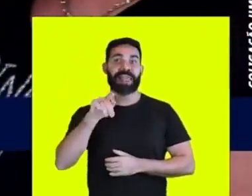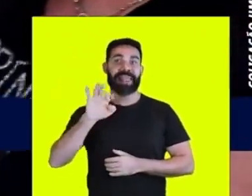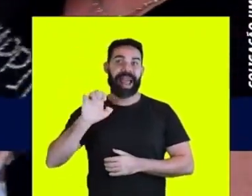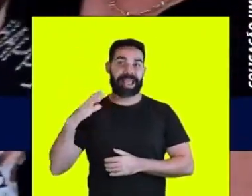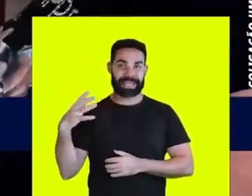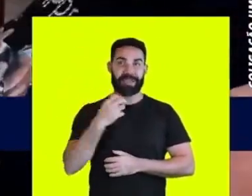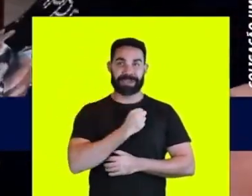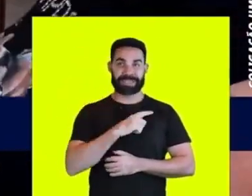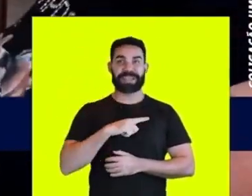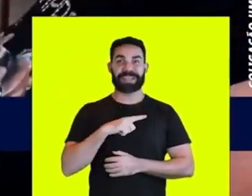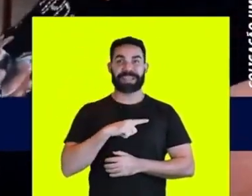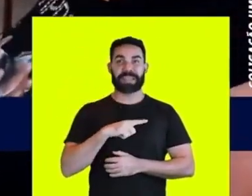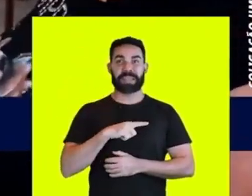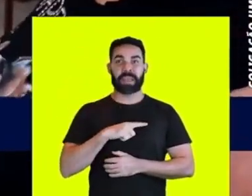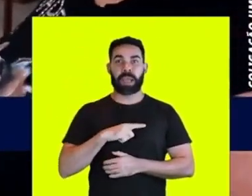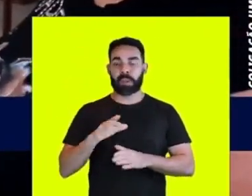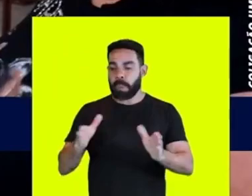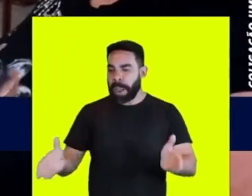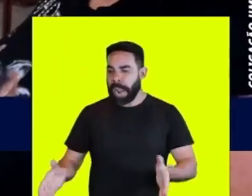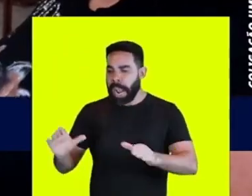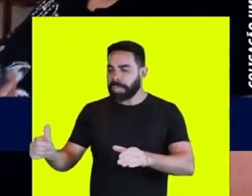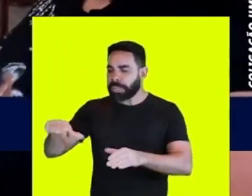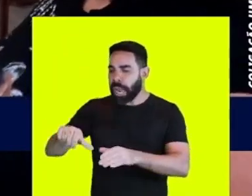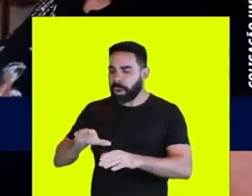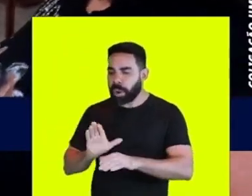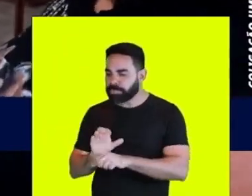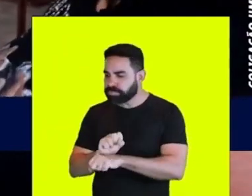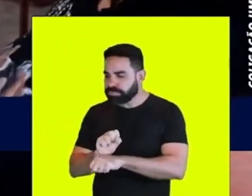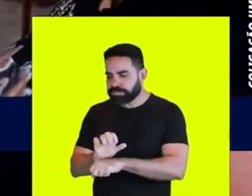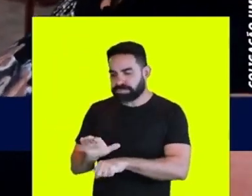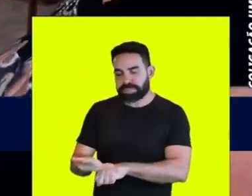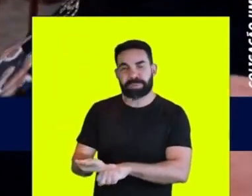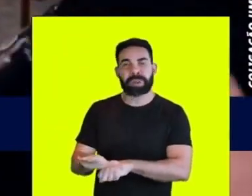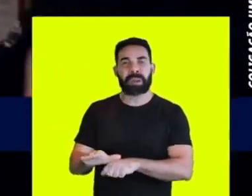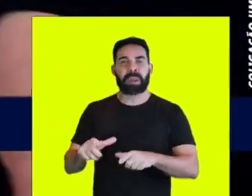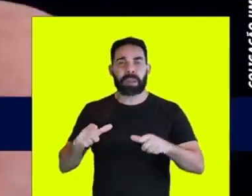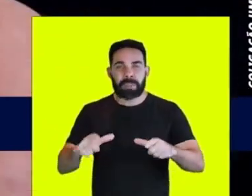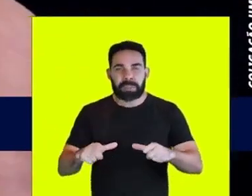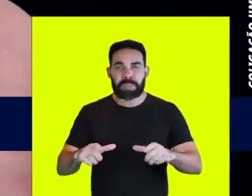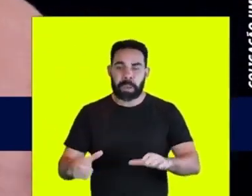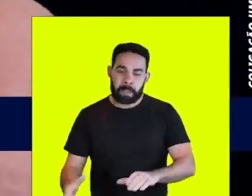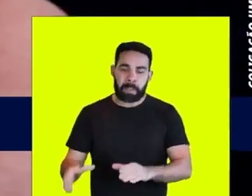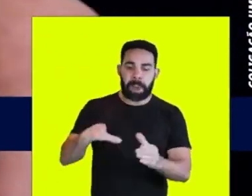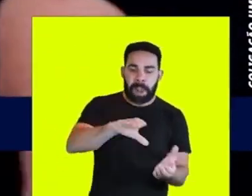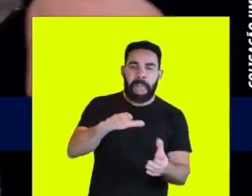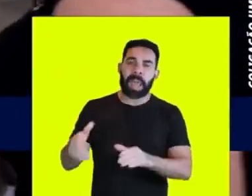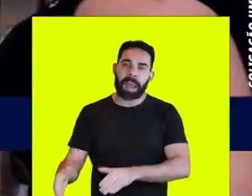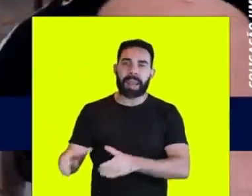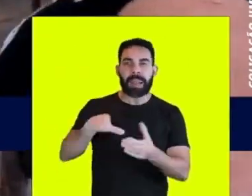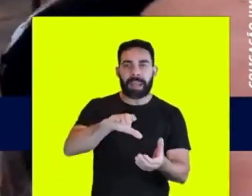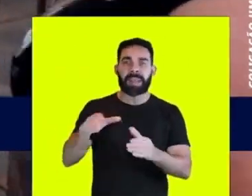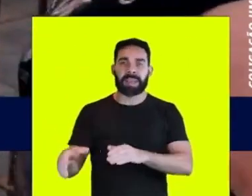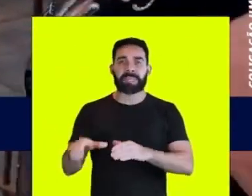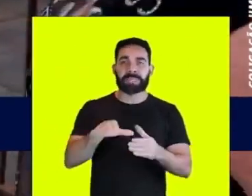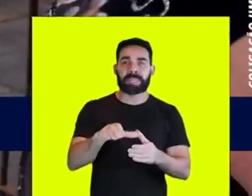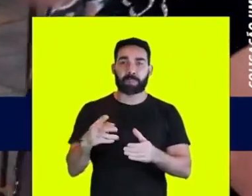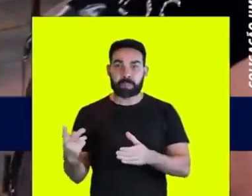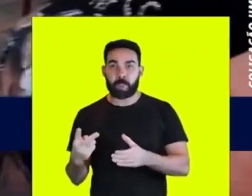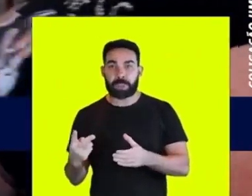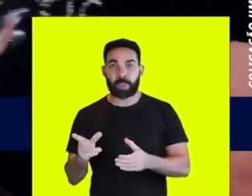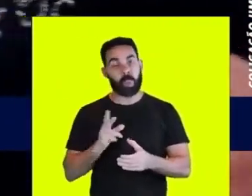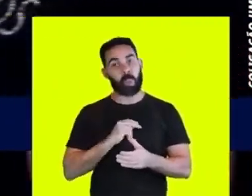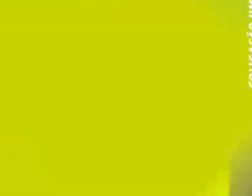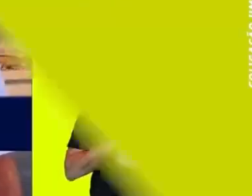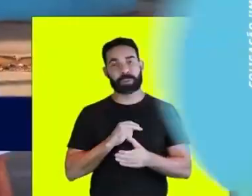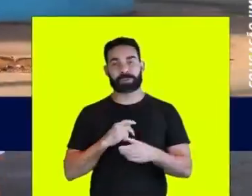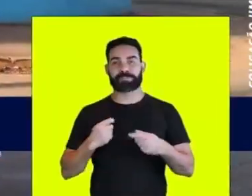salva. Então você está sendo obrigado a pôr uma caixa aqui no chão. É, ali. Bacia, panela. Ah, você está enchendo balde, bacia